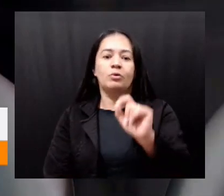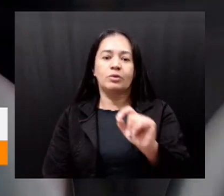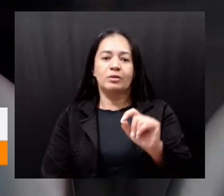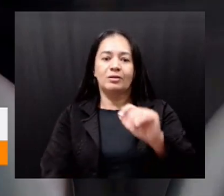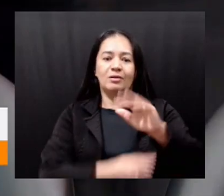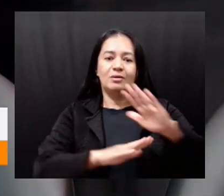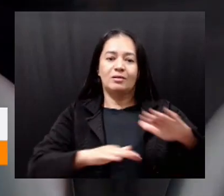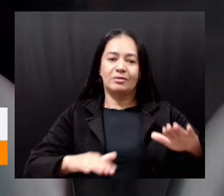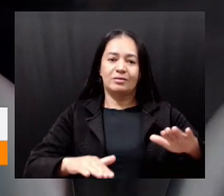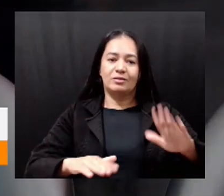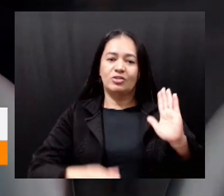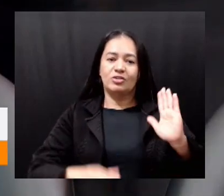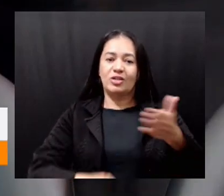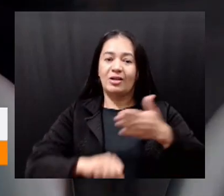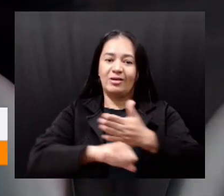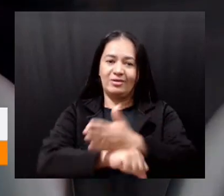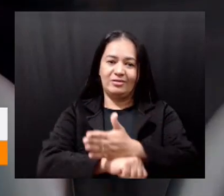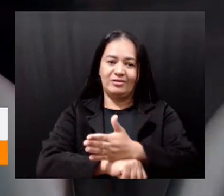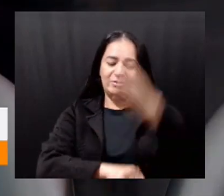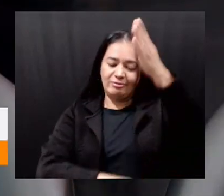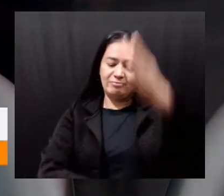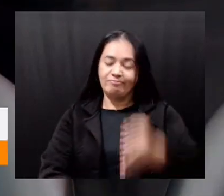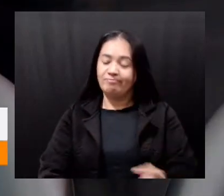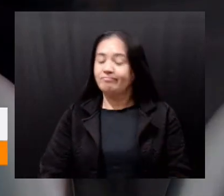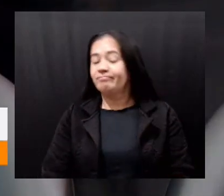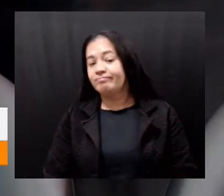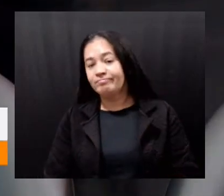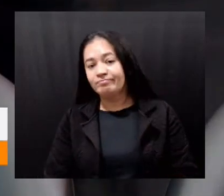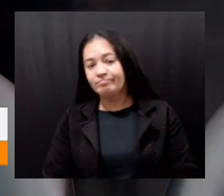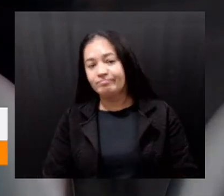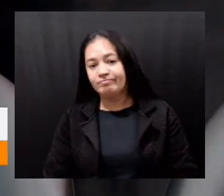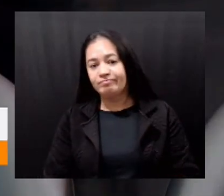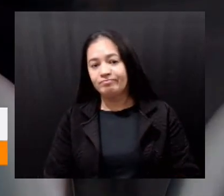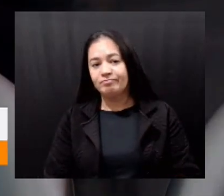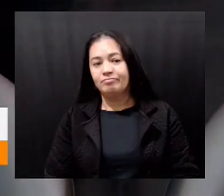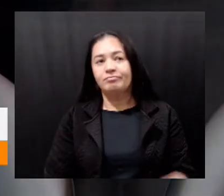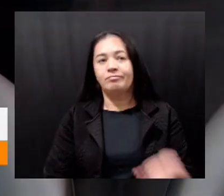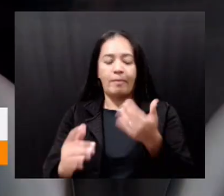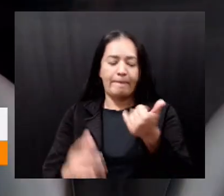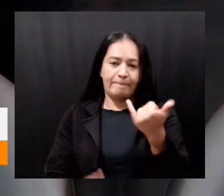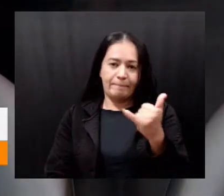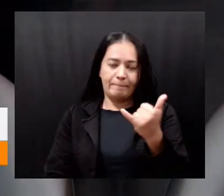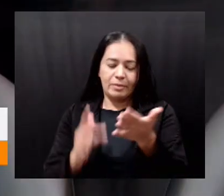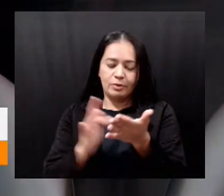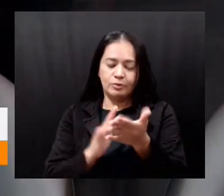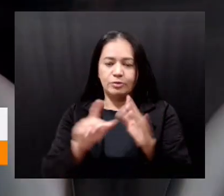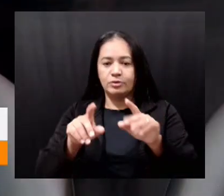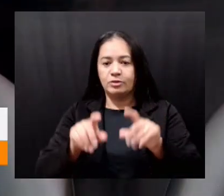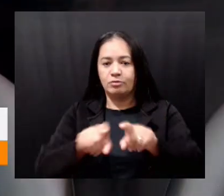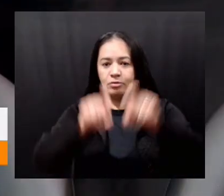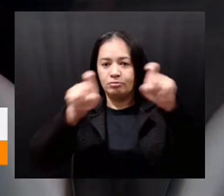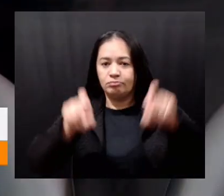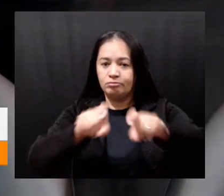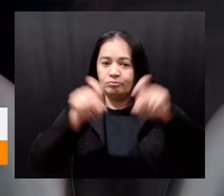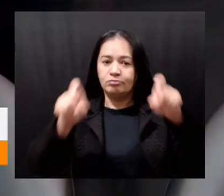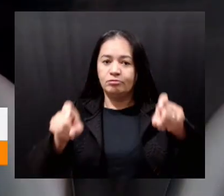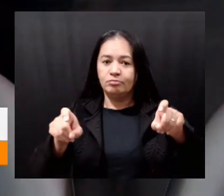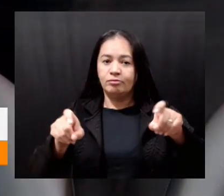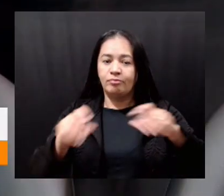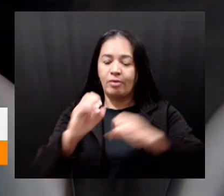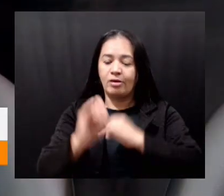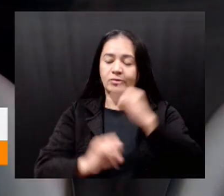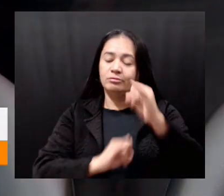acesso direto, né? Pelo celular, pelo computador, à internet, né? E